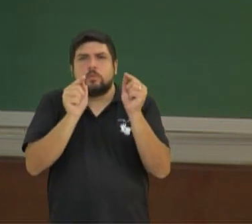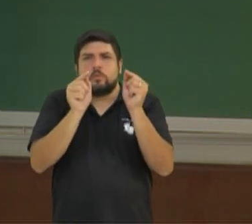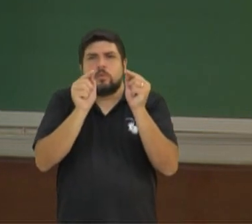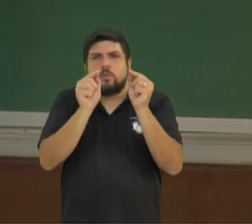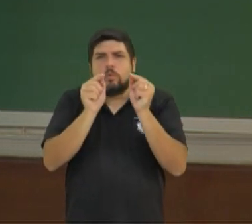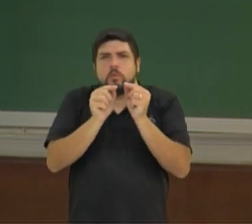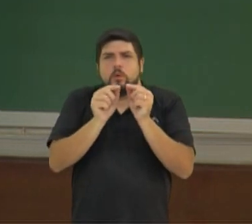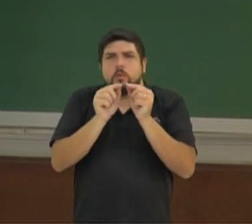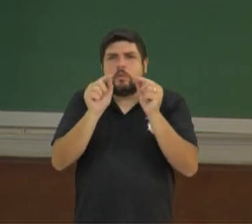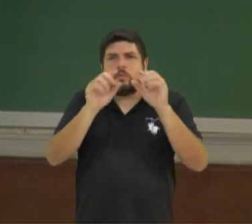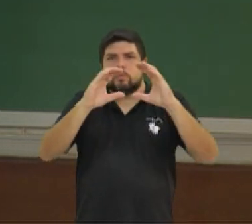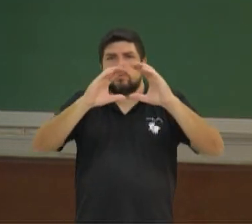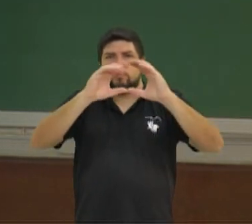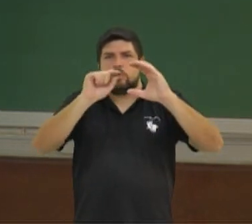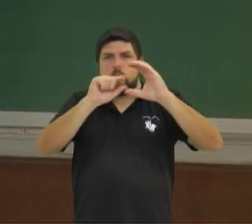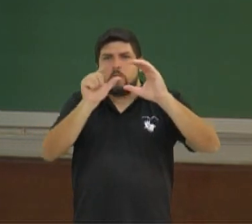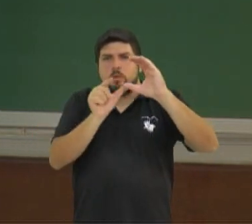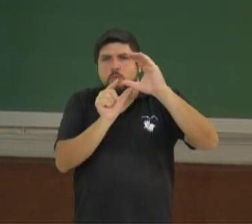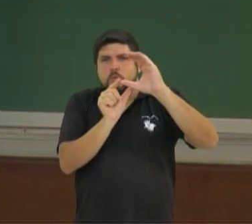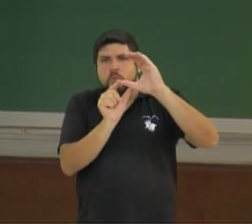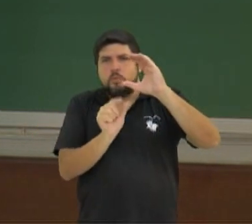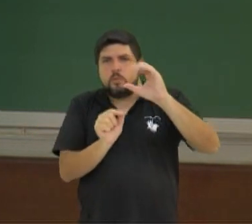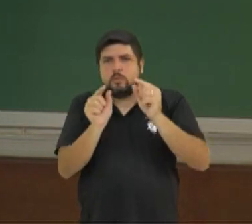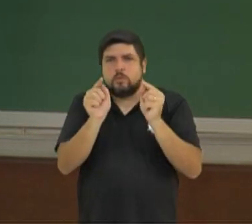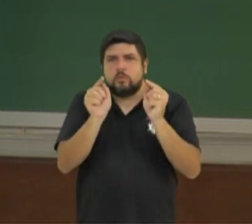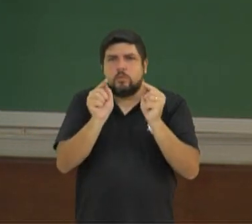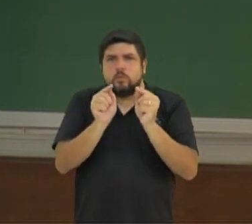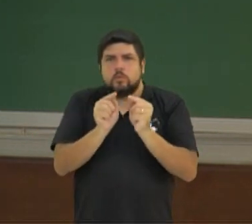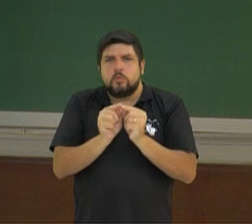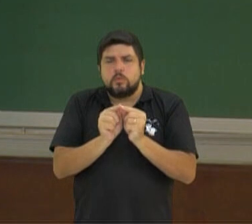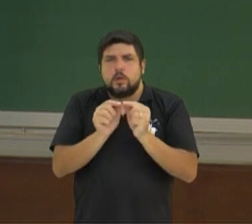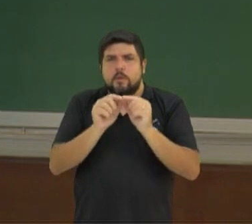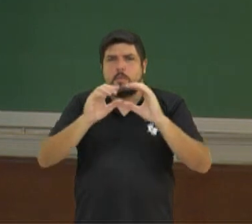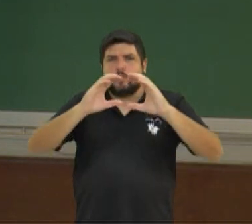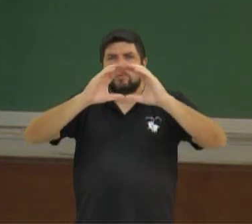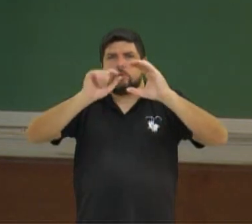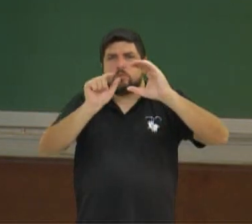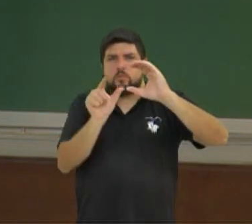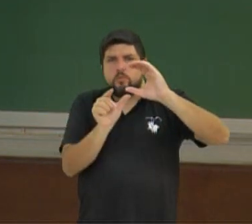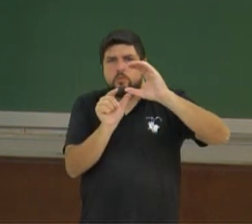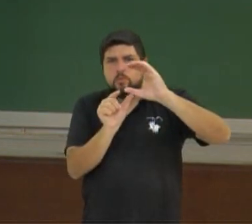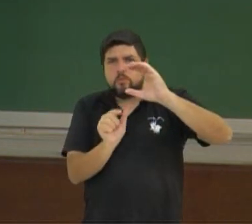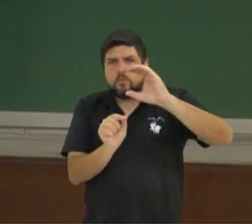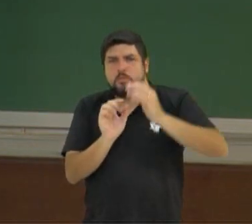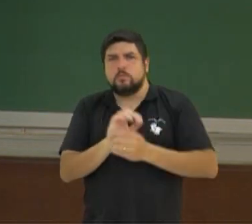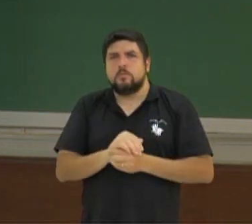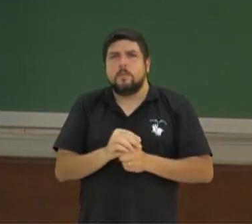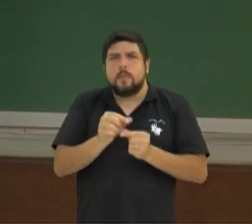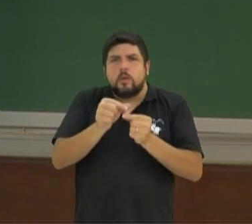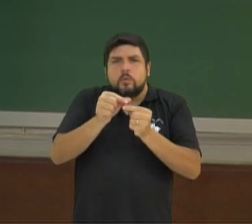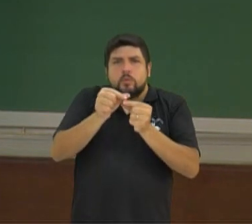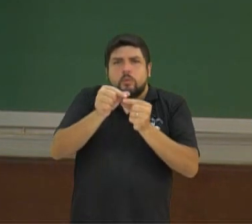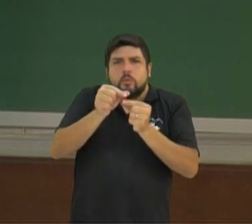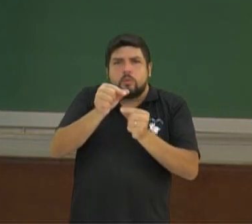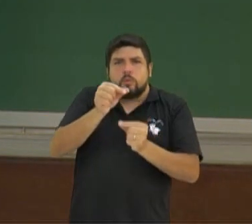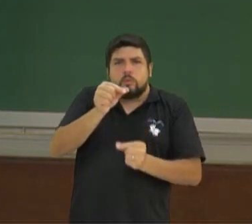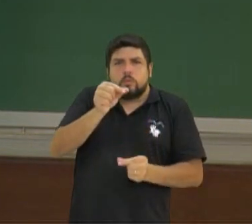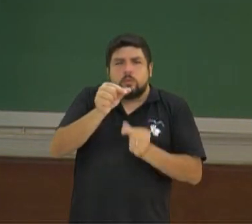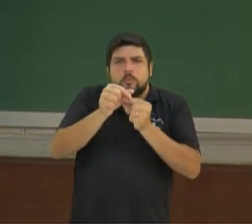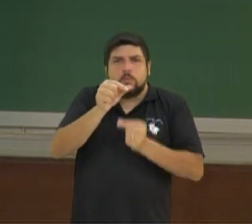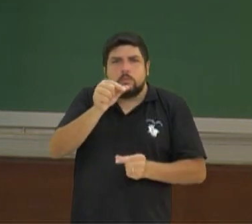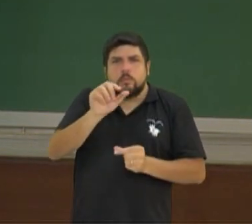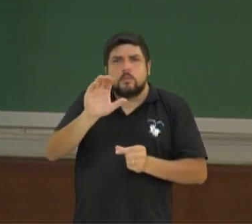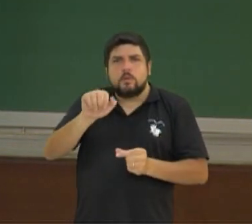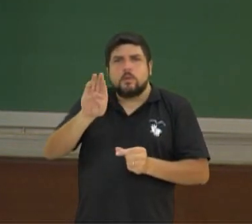esse espacinho aqui, onde junta a haste, né? Com a parte de encordada, né? O cabo, que é este espaço aqui,